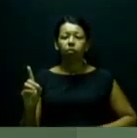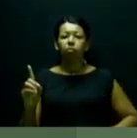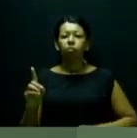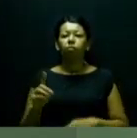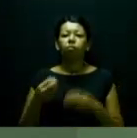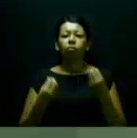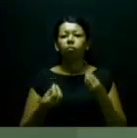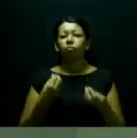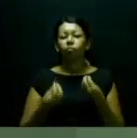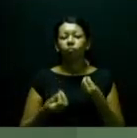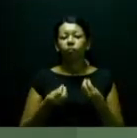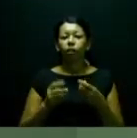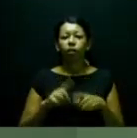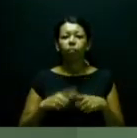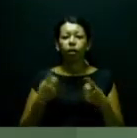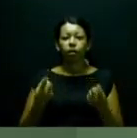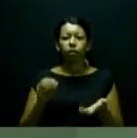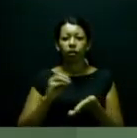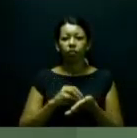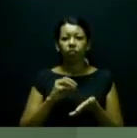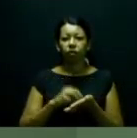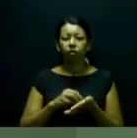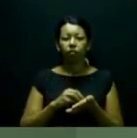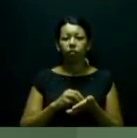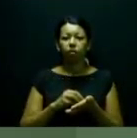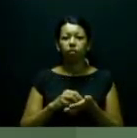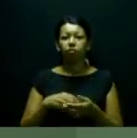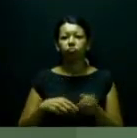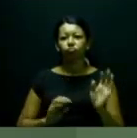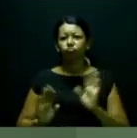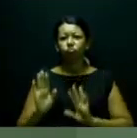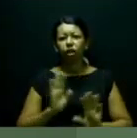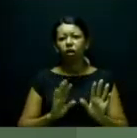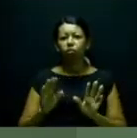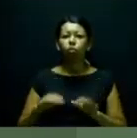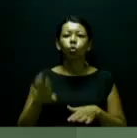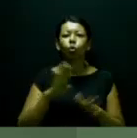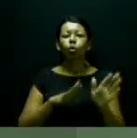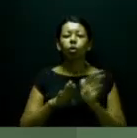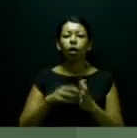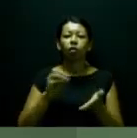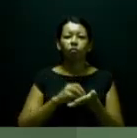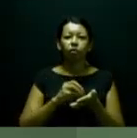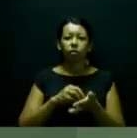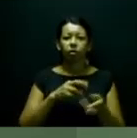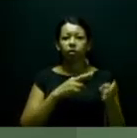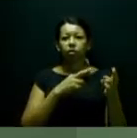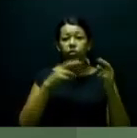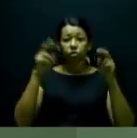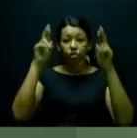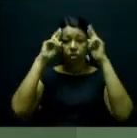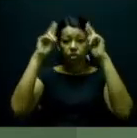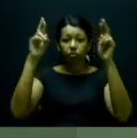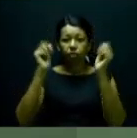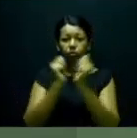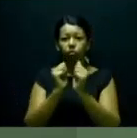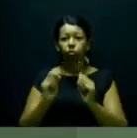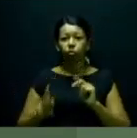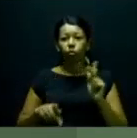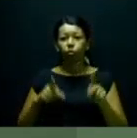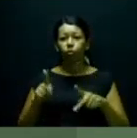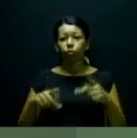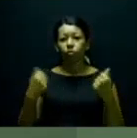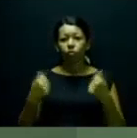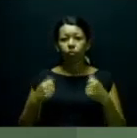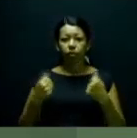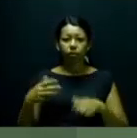situação, mas a omissão está na falta de controle total, na falta de respeito com a nossa população que necessita